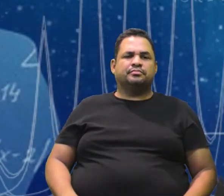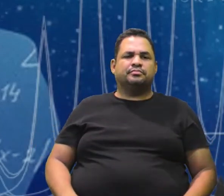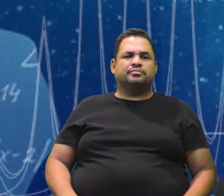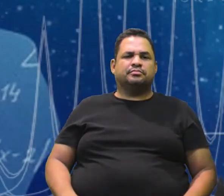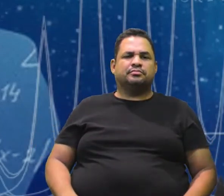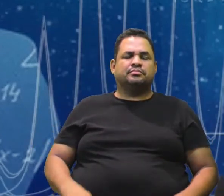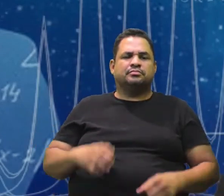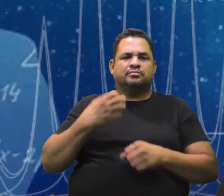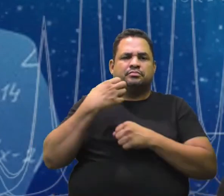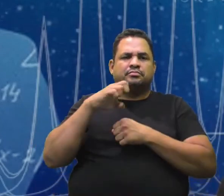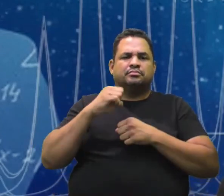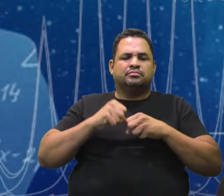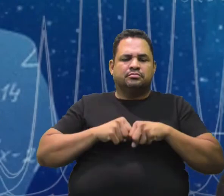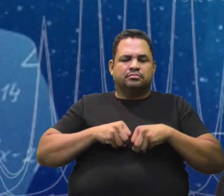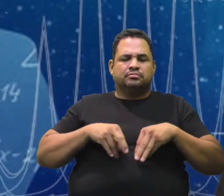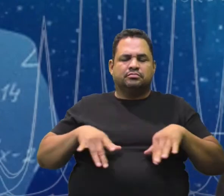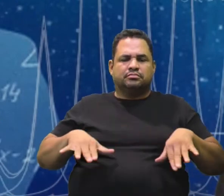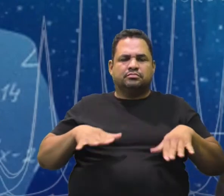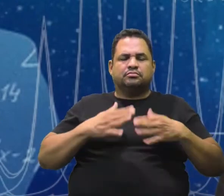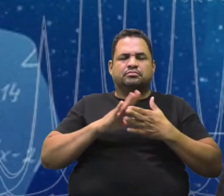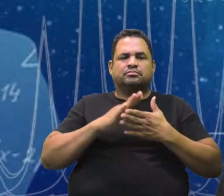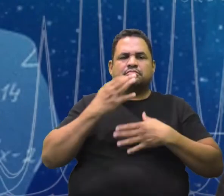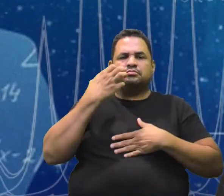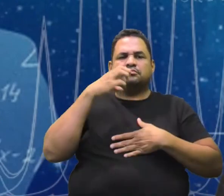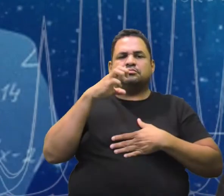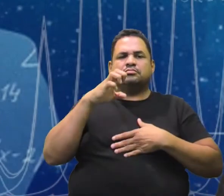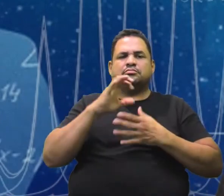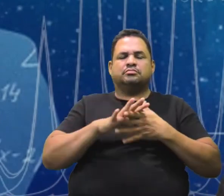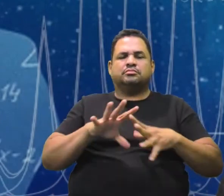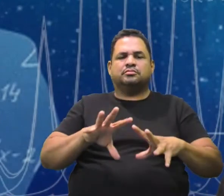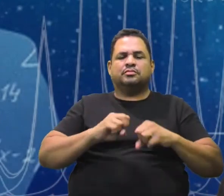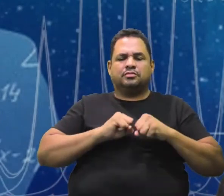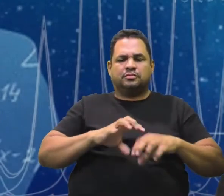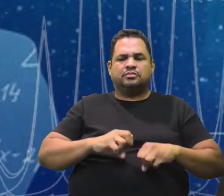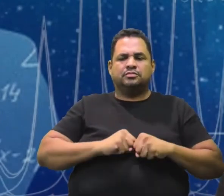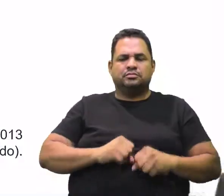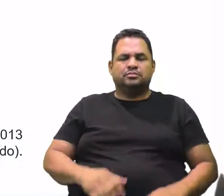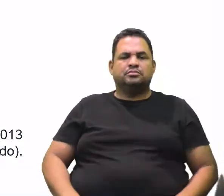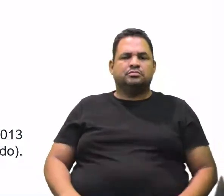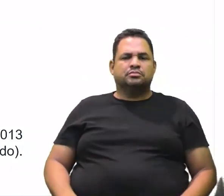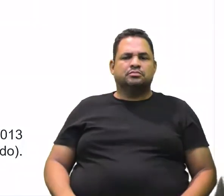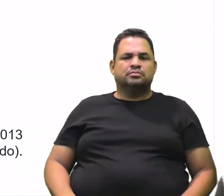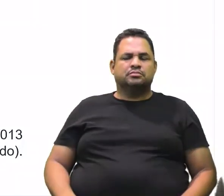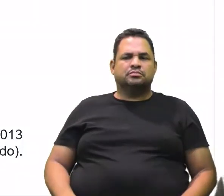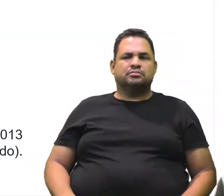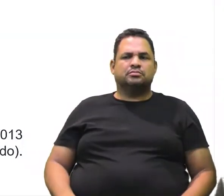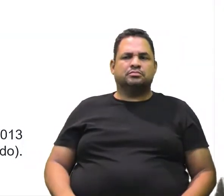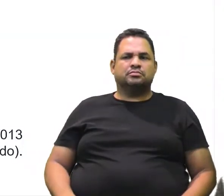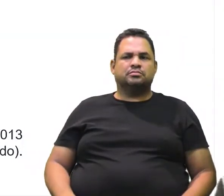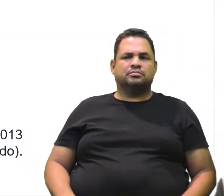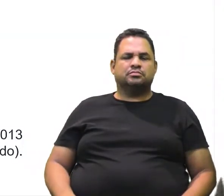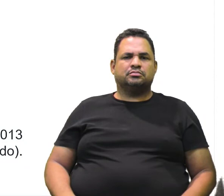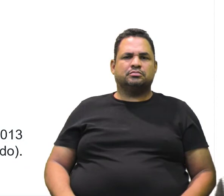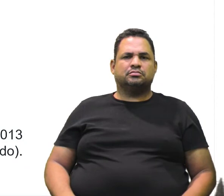as energias liberadas pelos alimentos sejam absorvidas pelo organismo. Tá bom? Eu estou fazendo um comentário